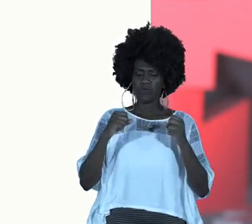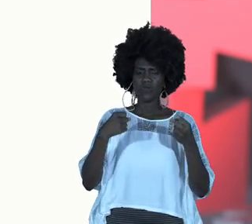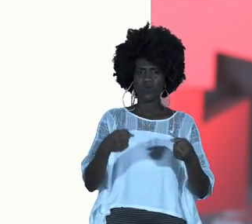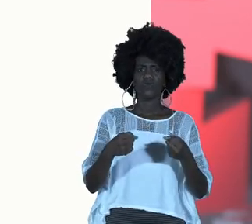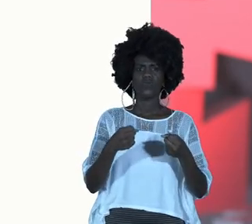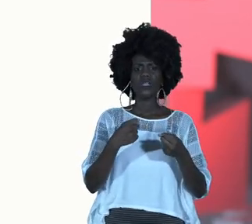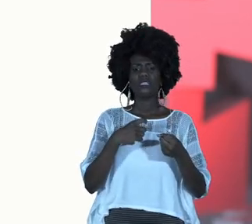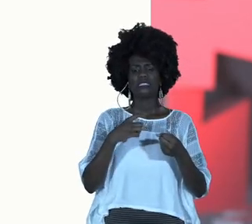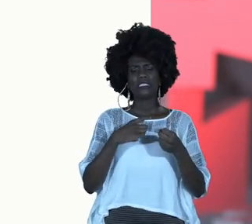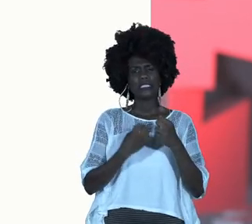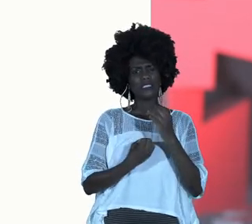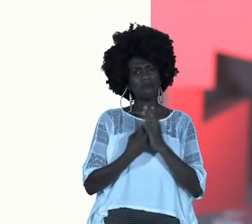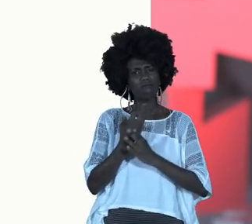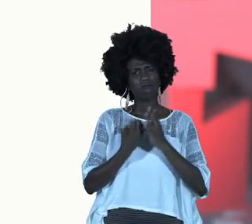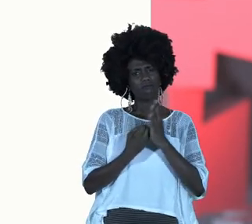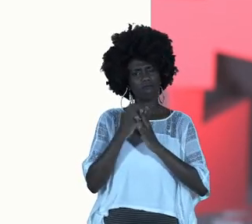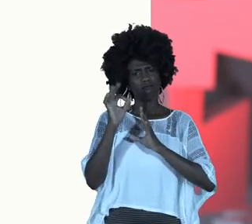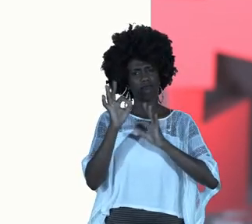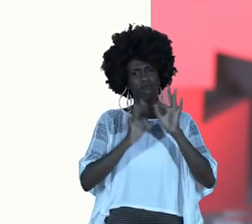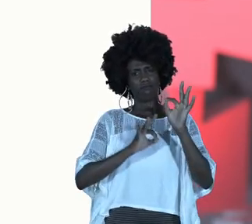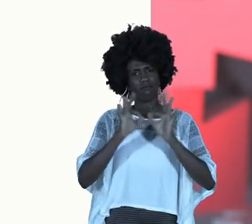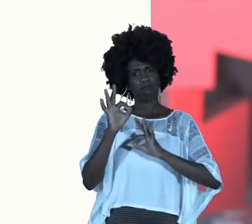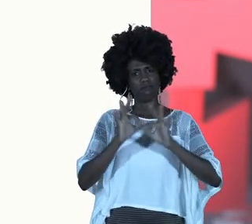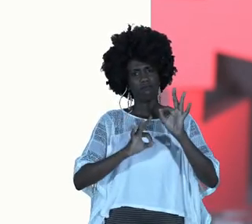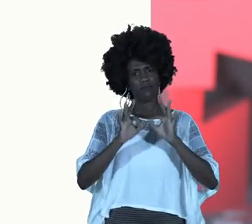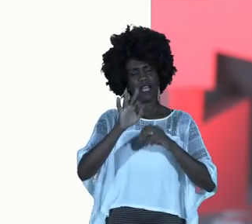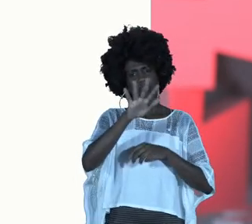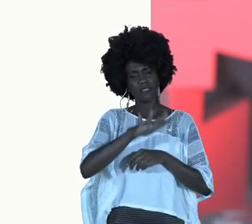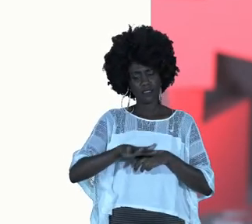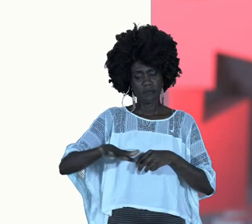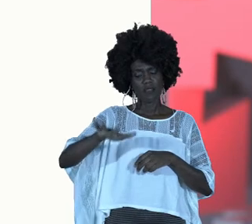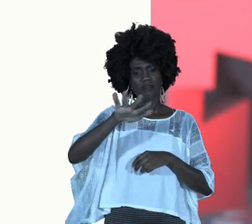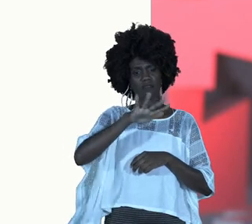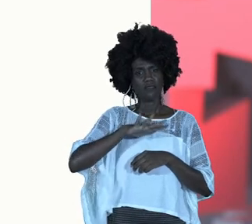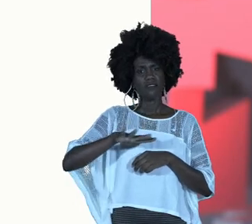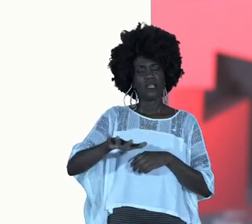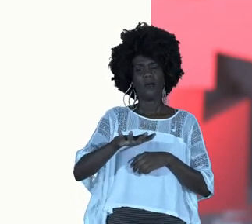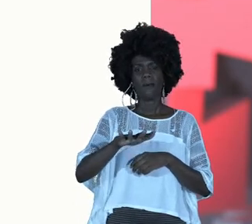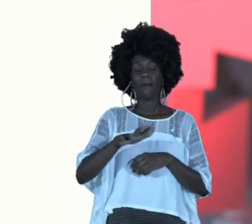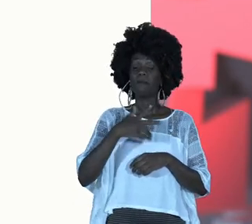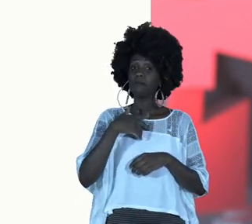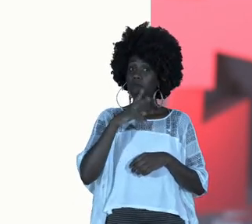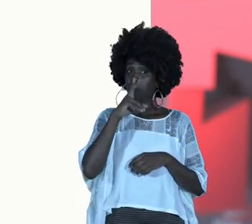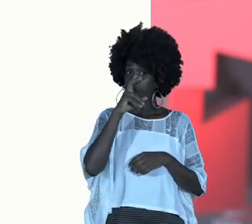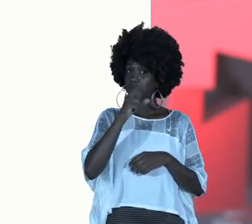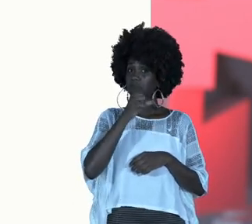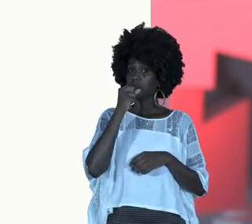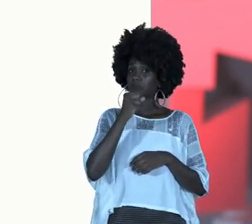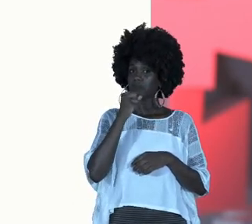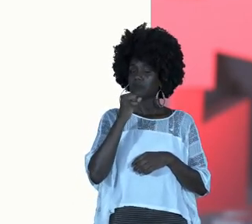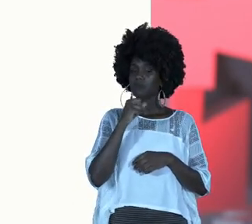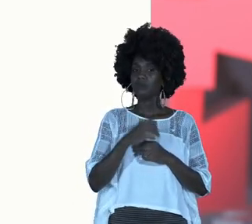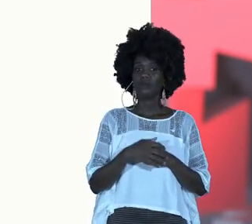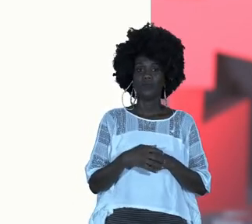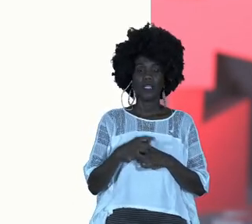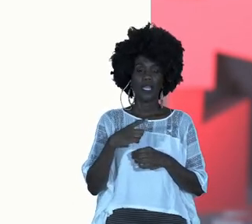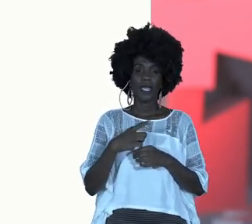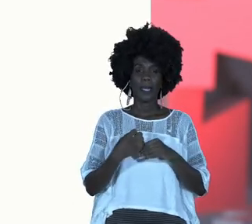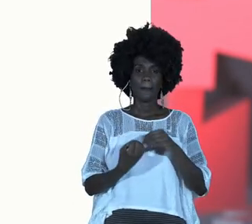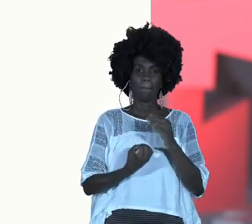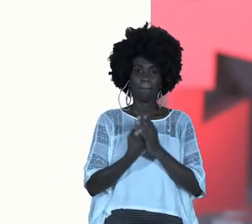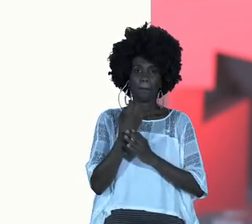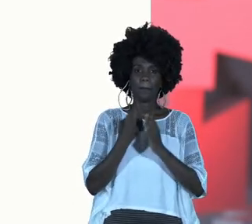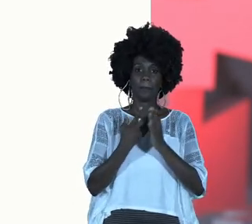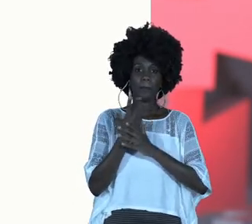de construção, de elaboração espacial muito grande. Ele cria